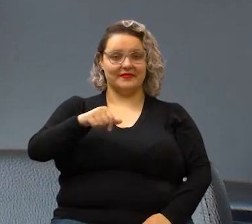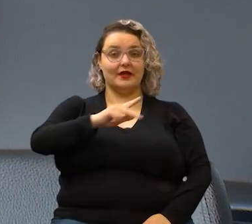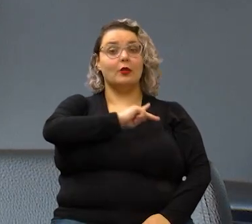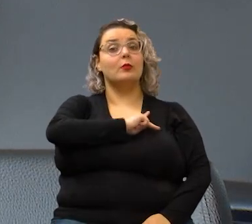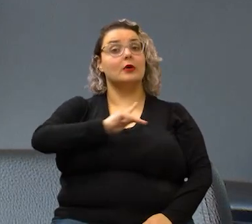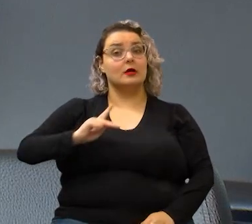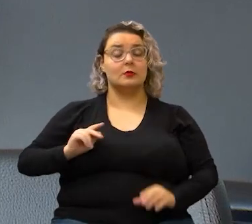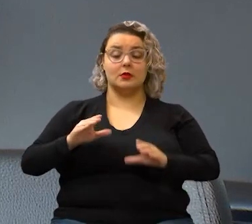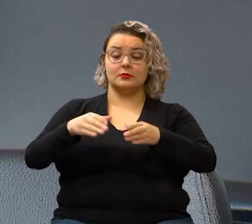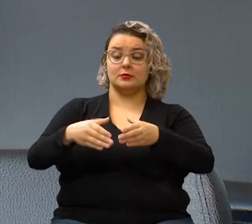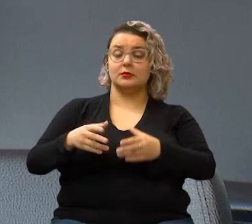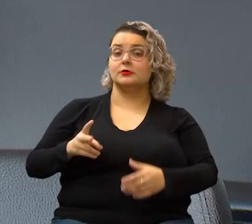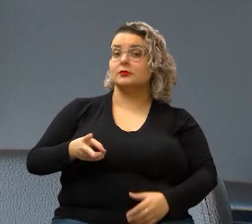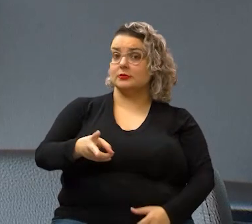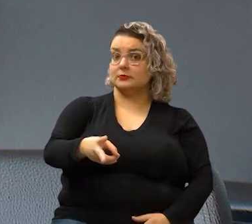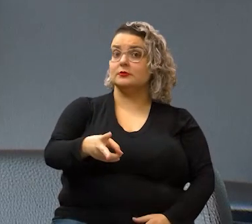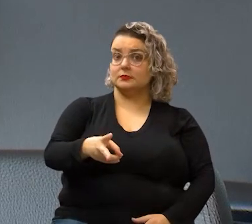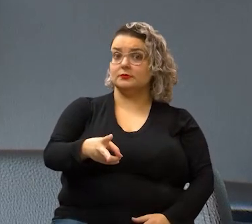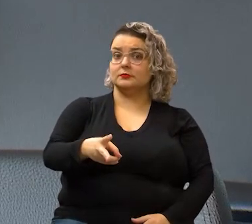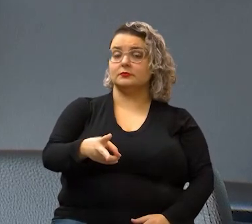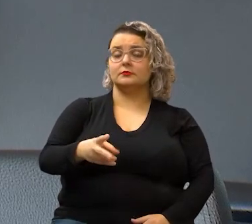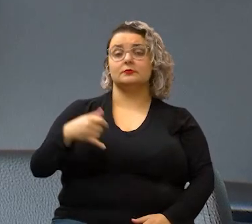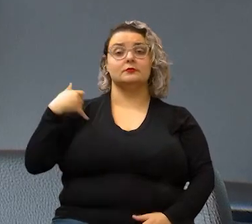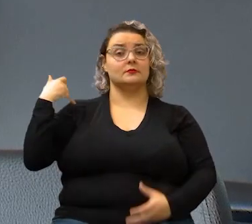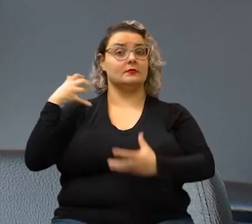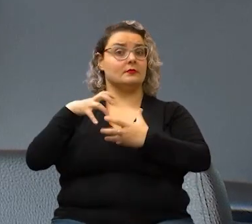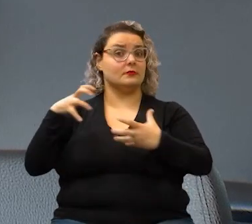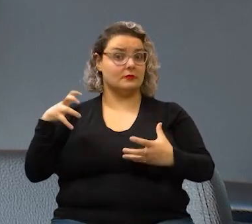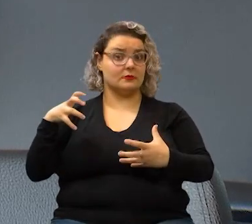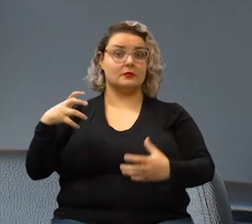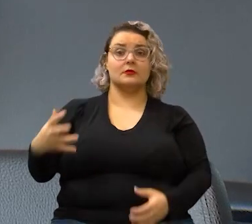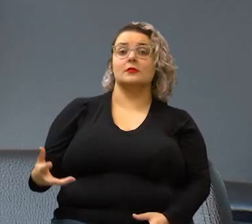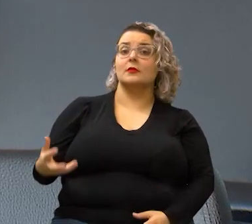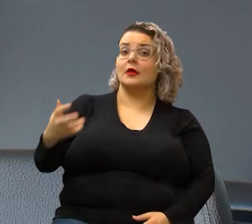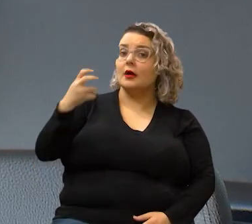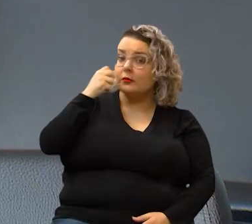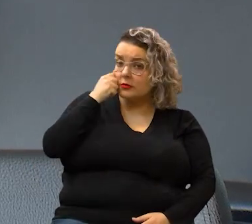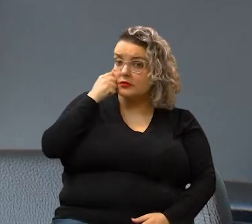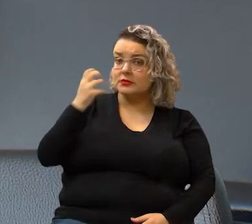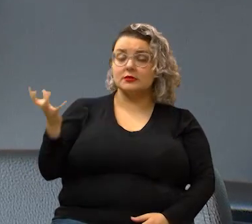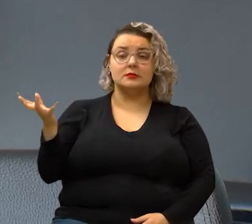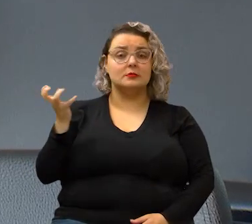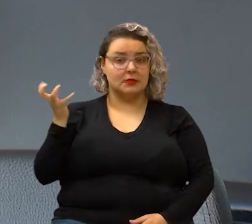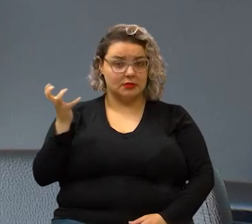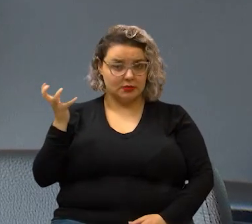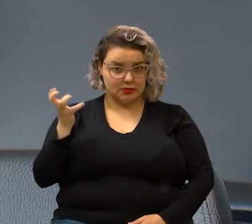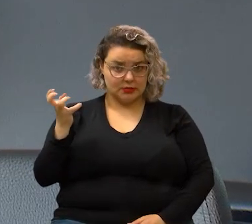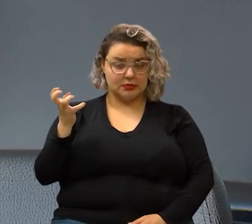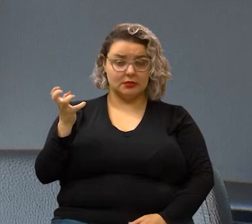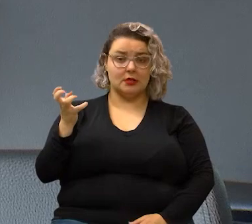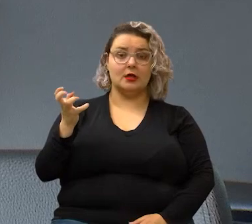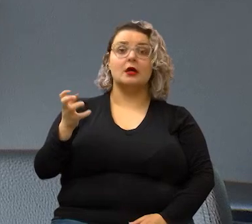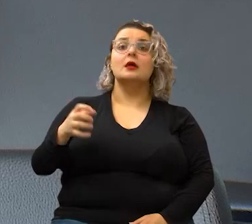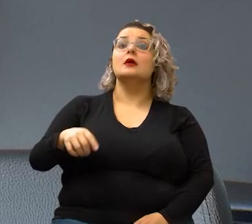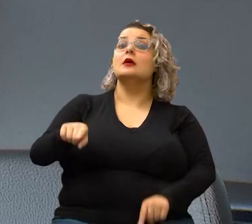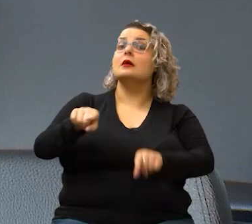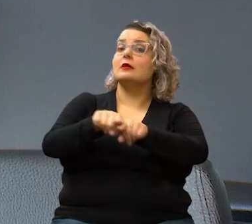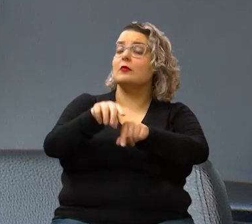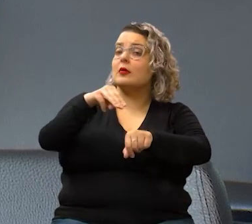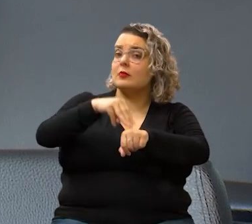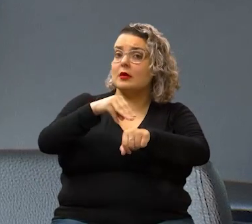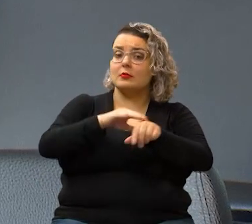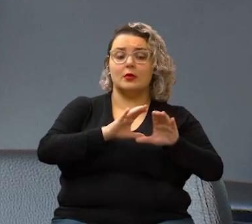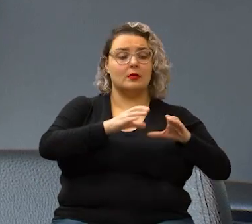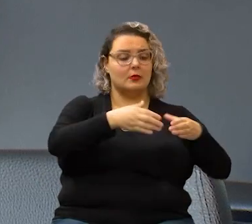que é o presidente da Comissão Permanente dos Idosos, Aposentados e Pensionistas. E ainda é membro